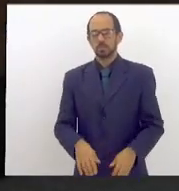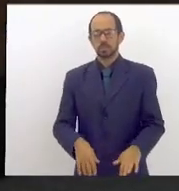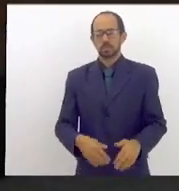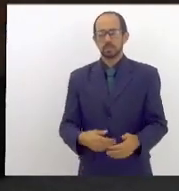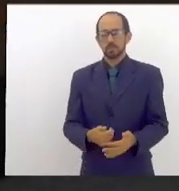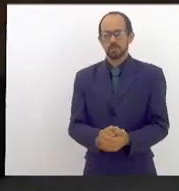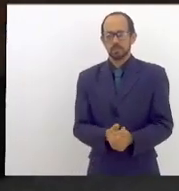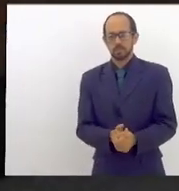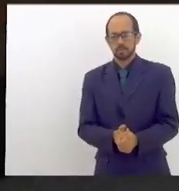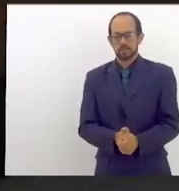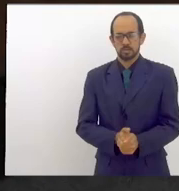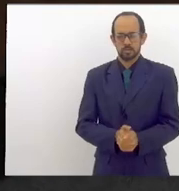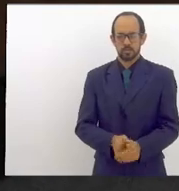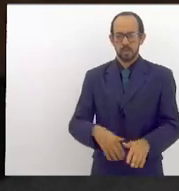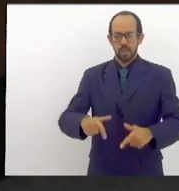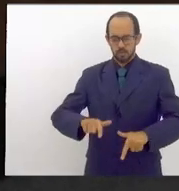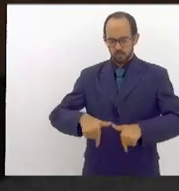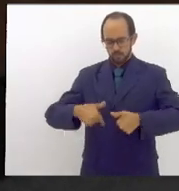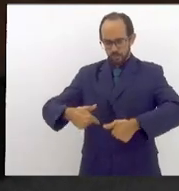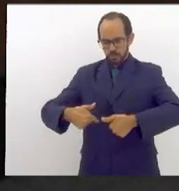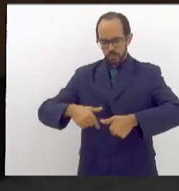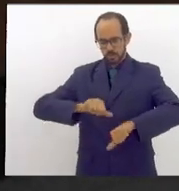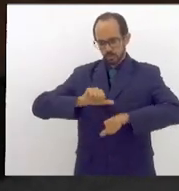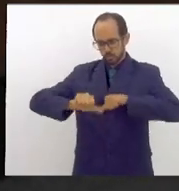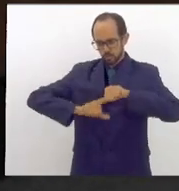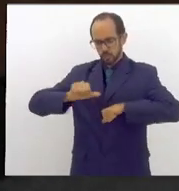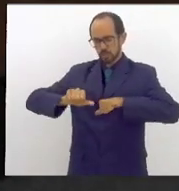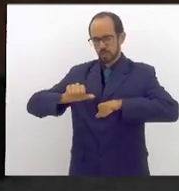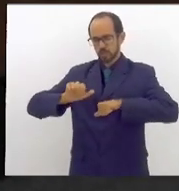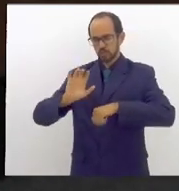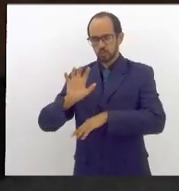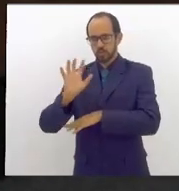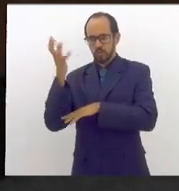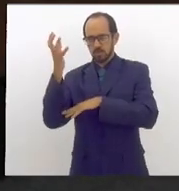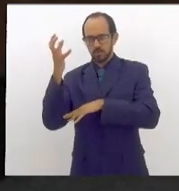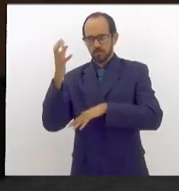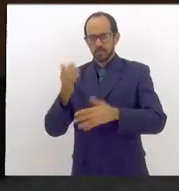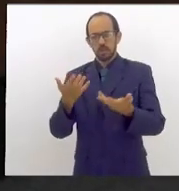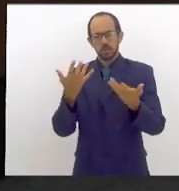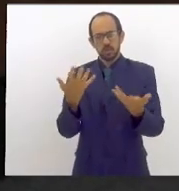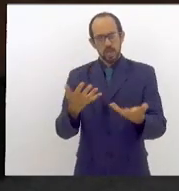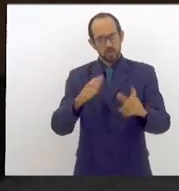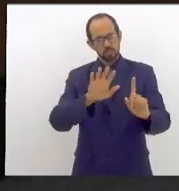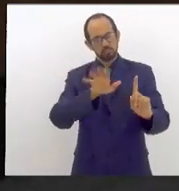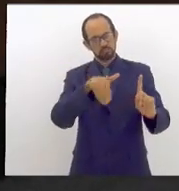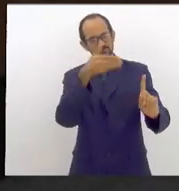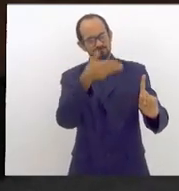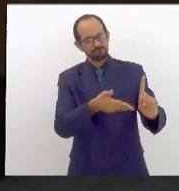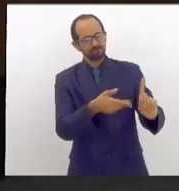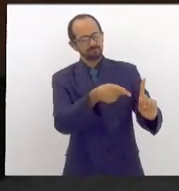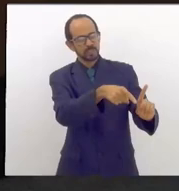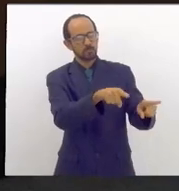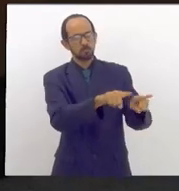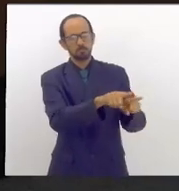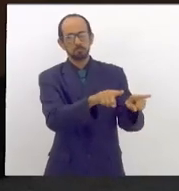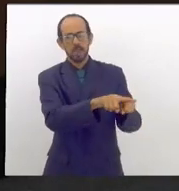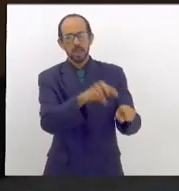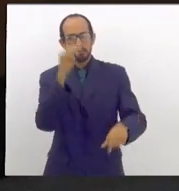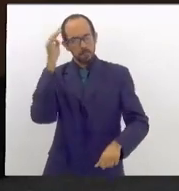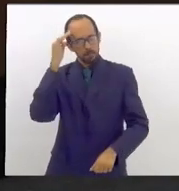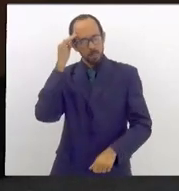o enfrentamento as mudanças climáticas eu quero aproveitar também para saudar memória que é o filho de circuit já mencionado aqui pelo André